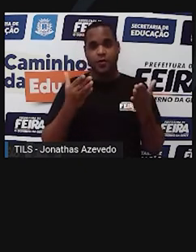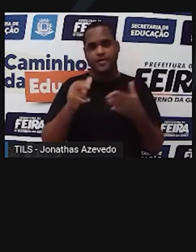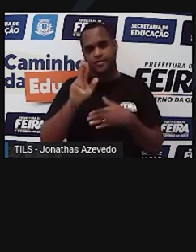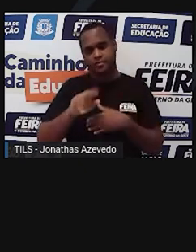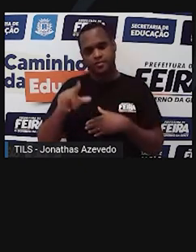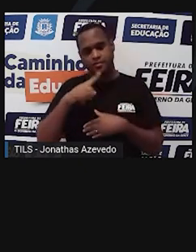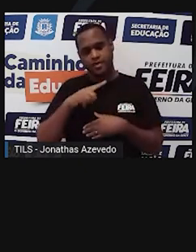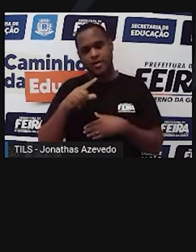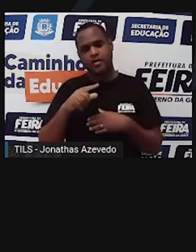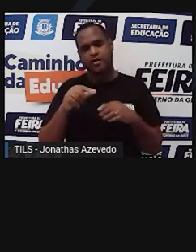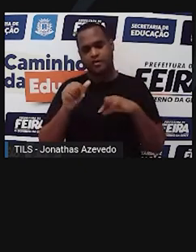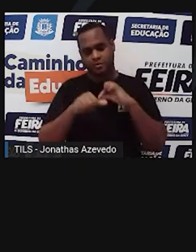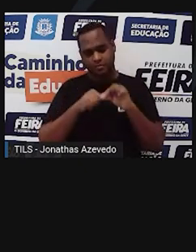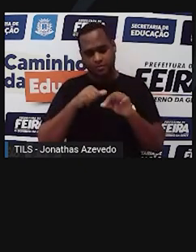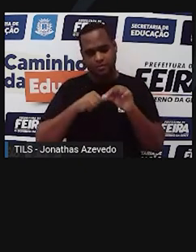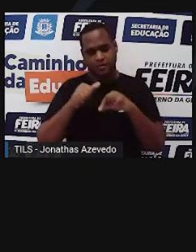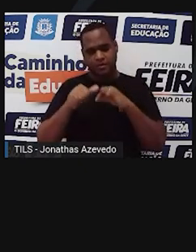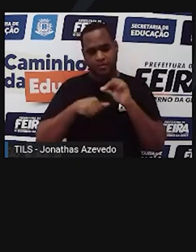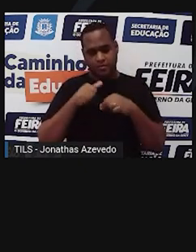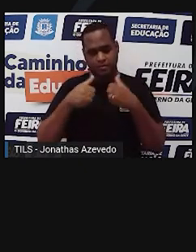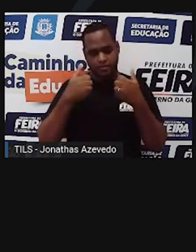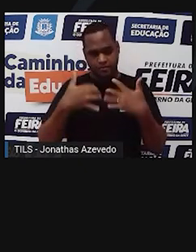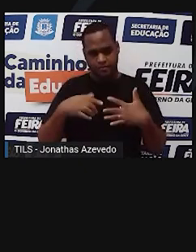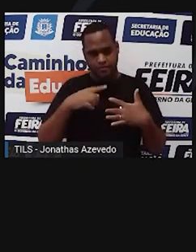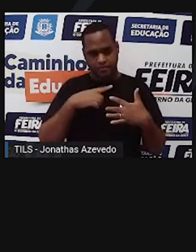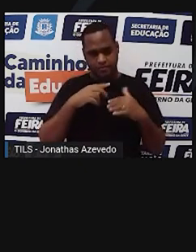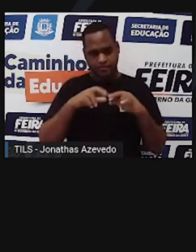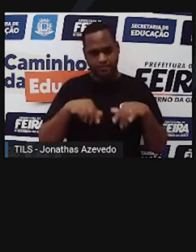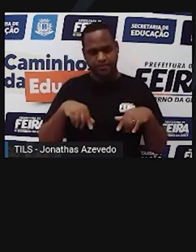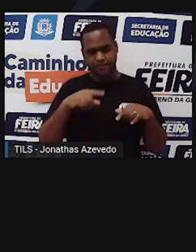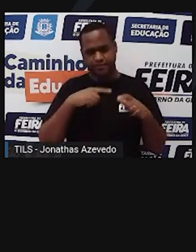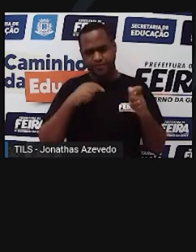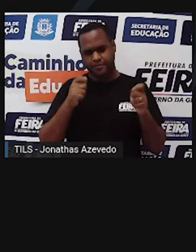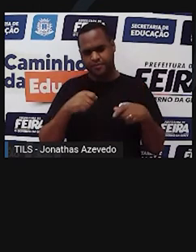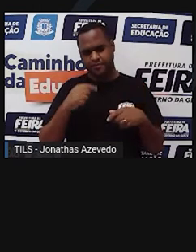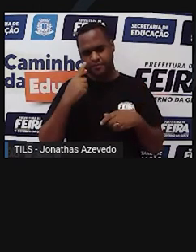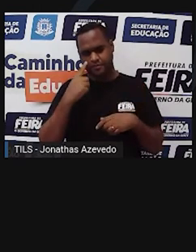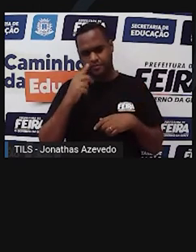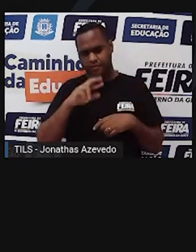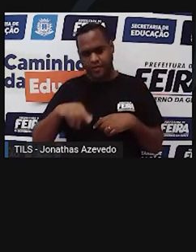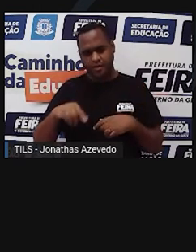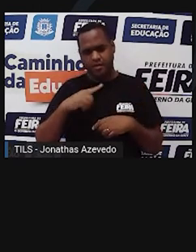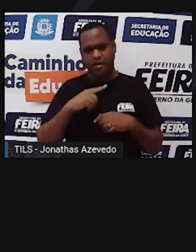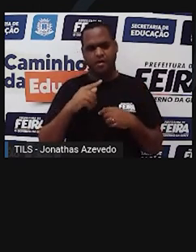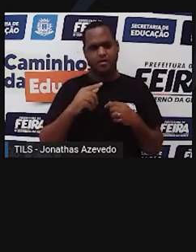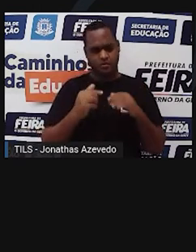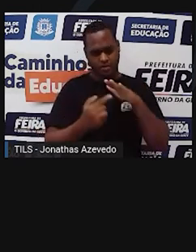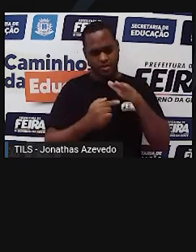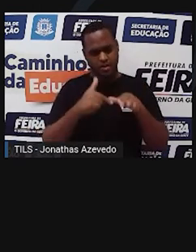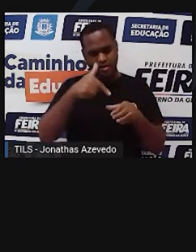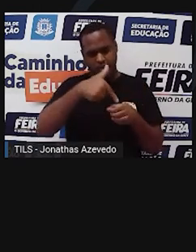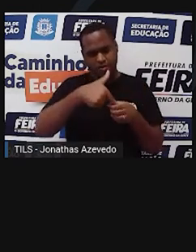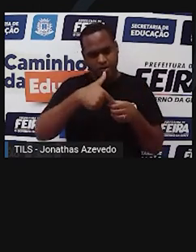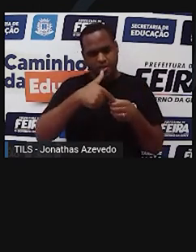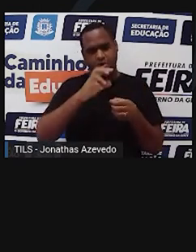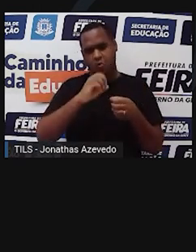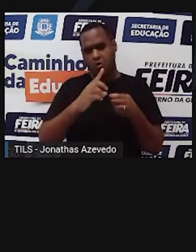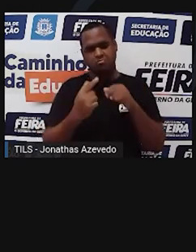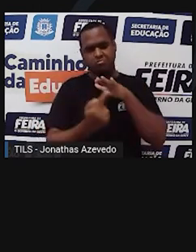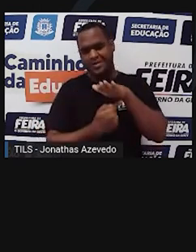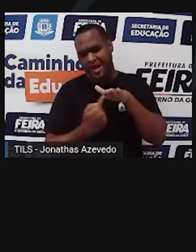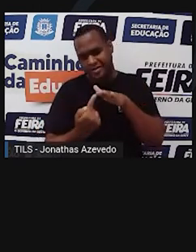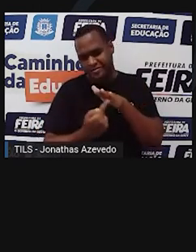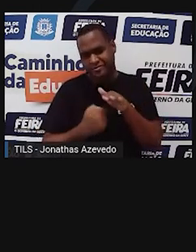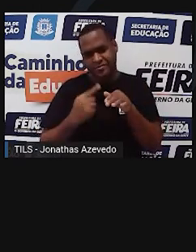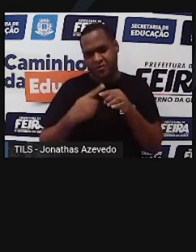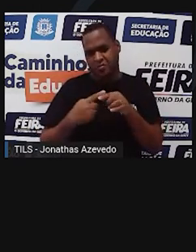automatizadas. E como não há uso de combustíveis fósseis, que são gasolina e diesel, ou a gás, os